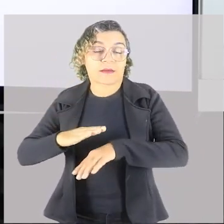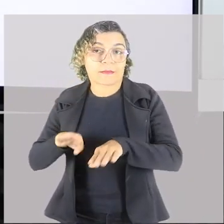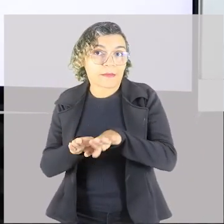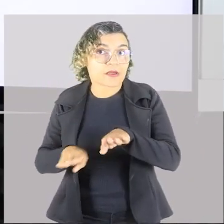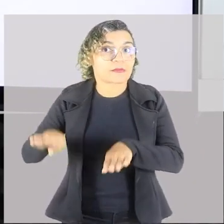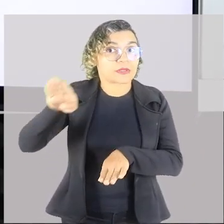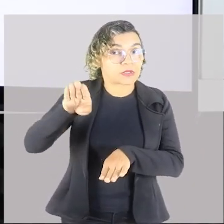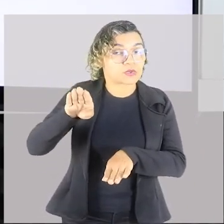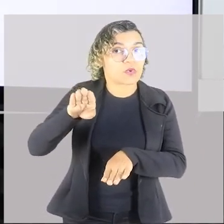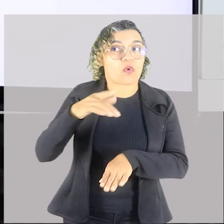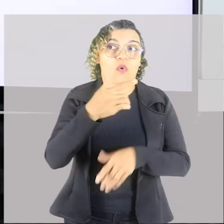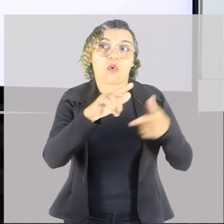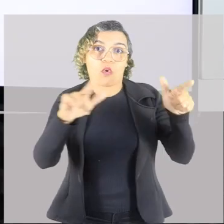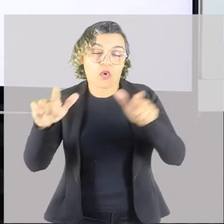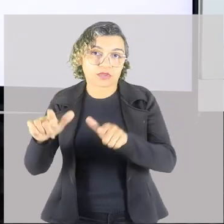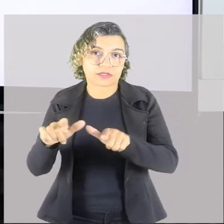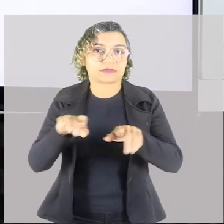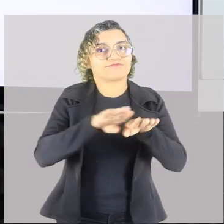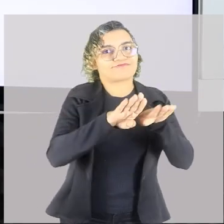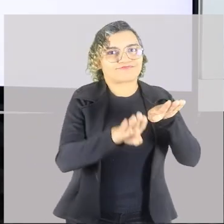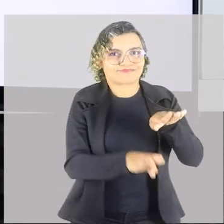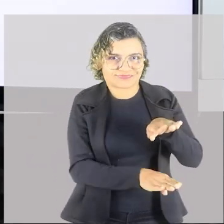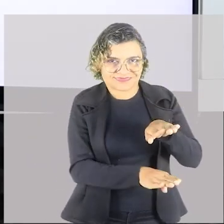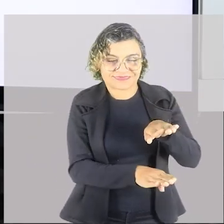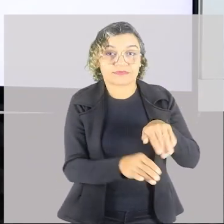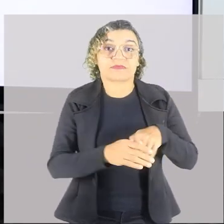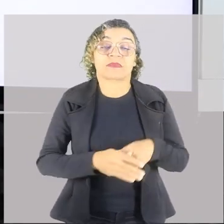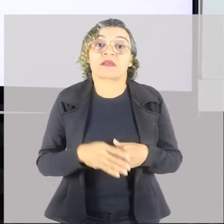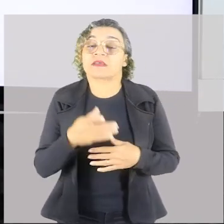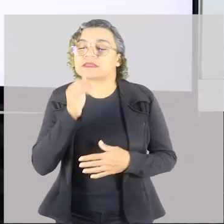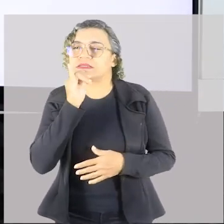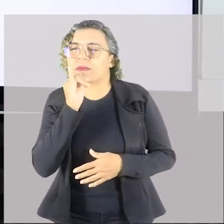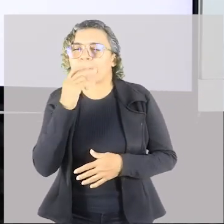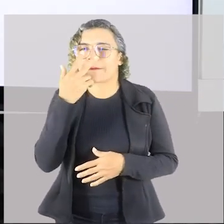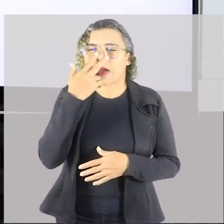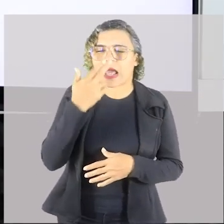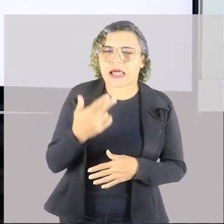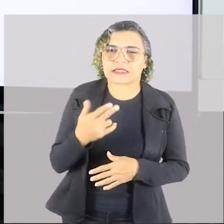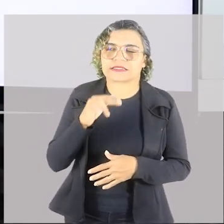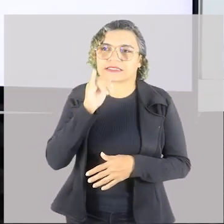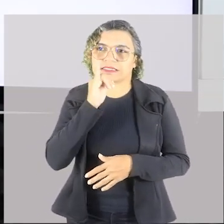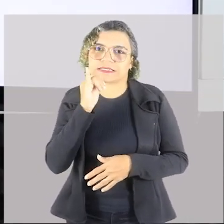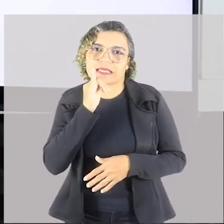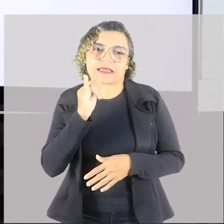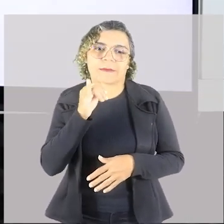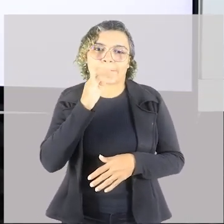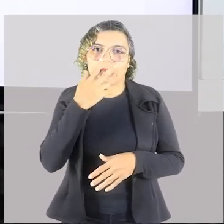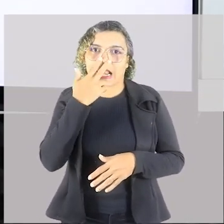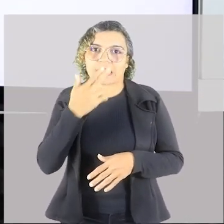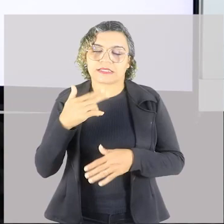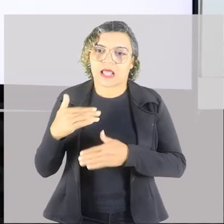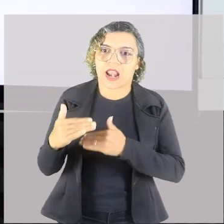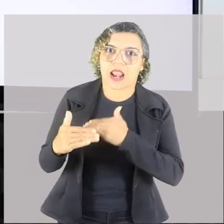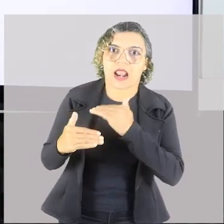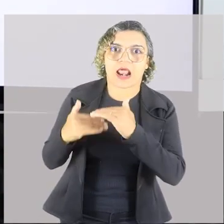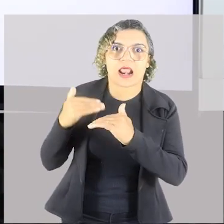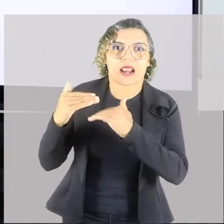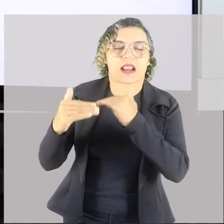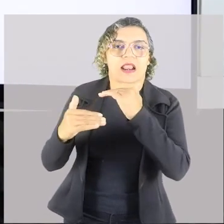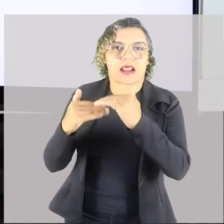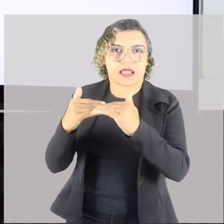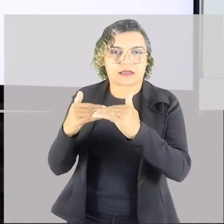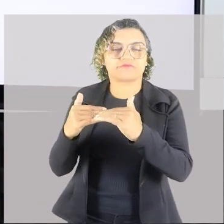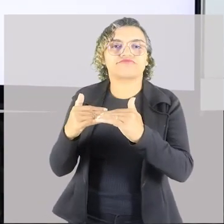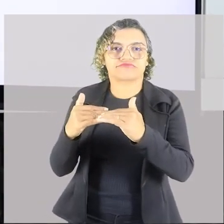são, portanto, inferiores. É como se houvesse ali um escalonamento, uma evolução dentro